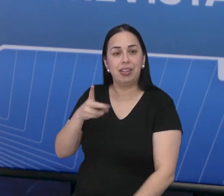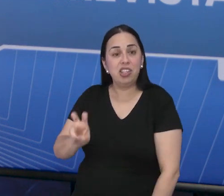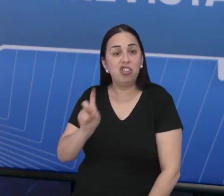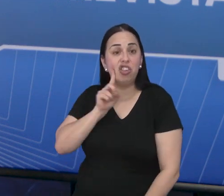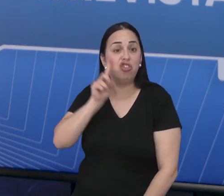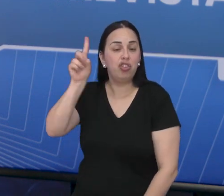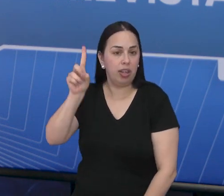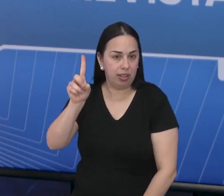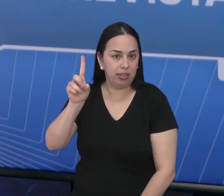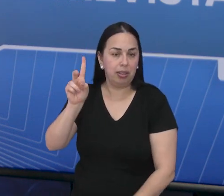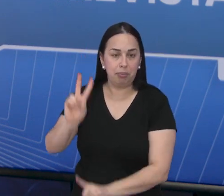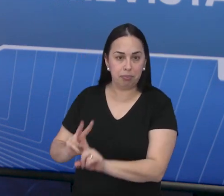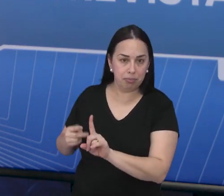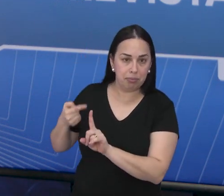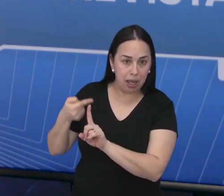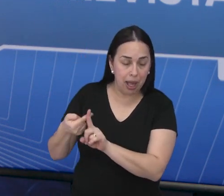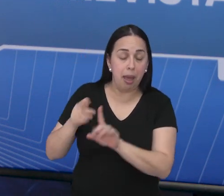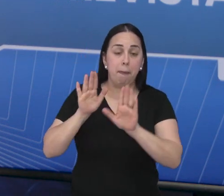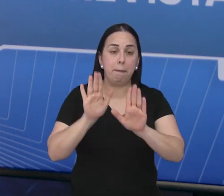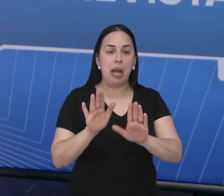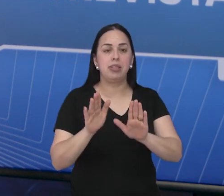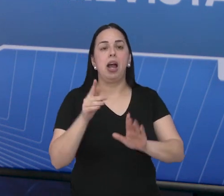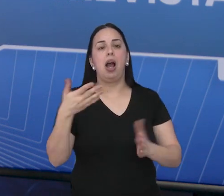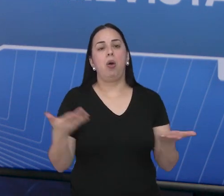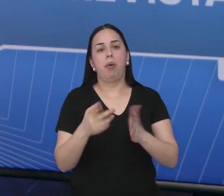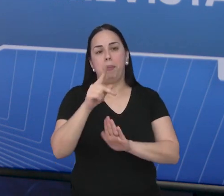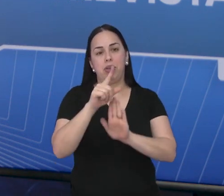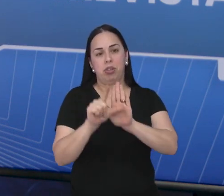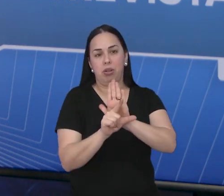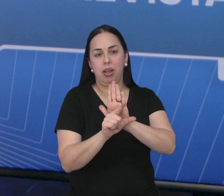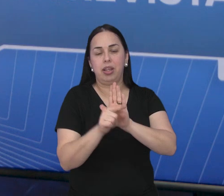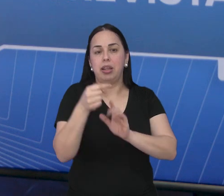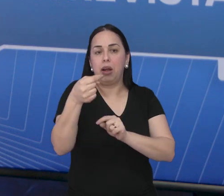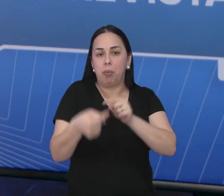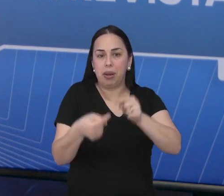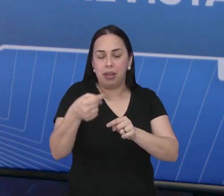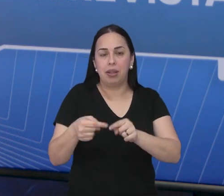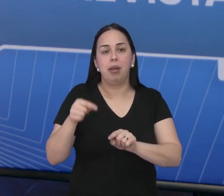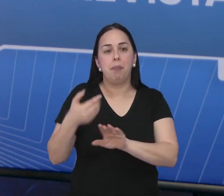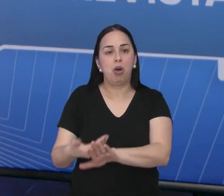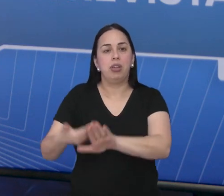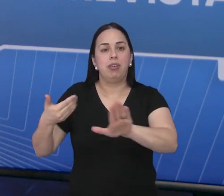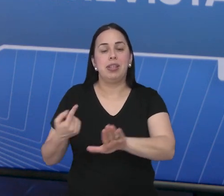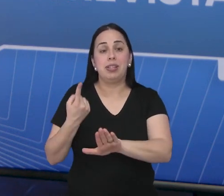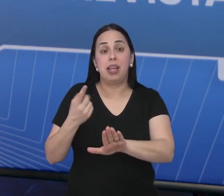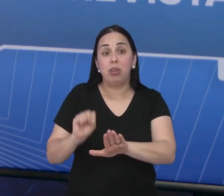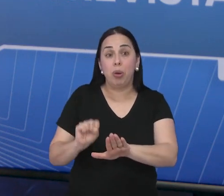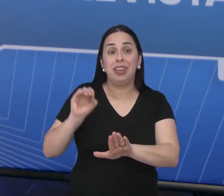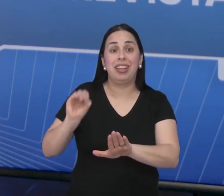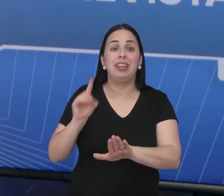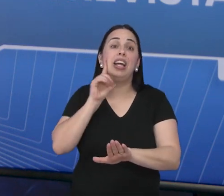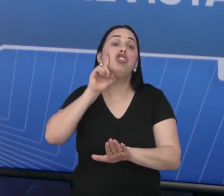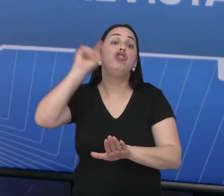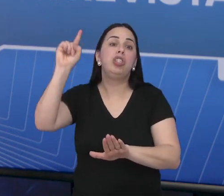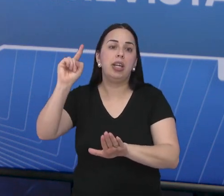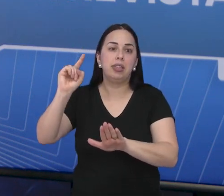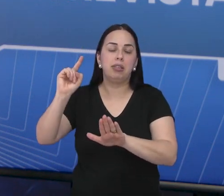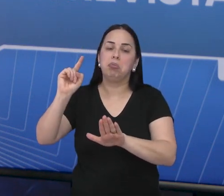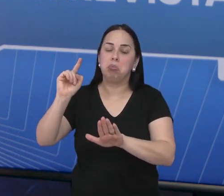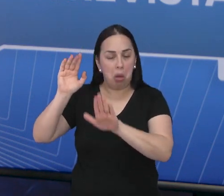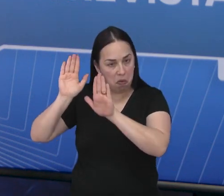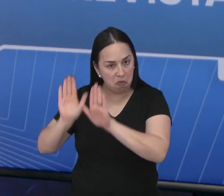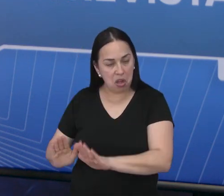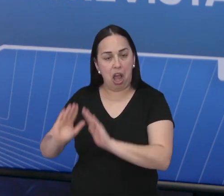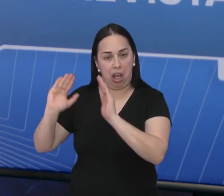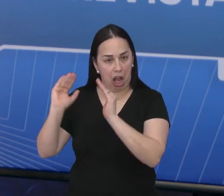dias para os pais, e agora, com esse projeto de lei que está em discussão, ele pode ficar até 180 dias em casa.